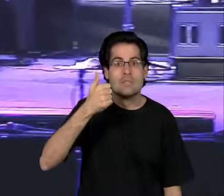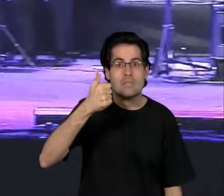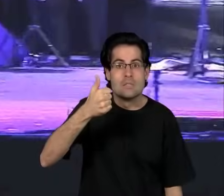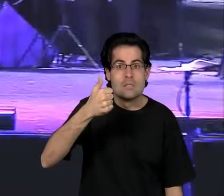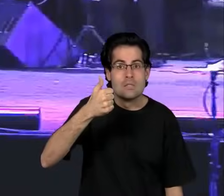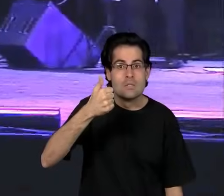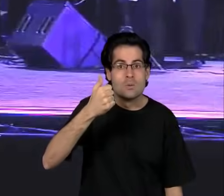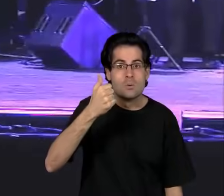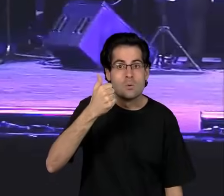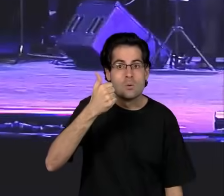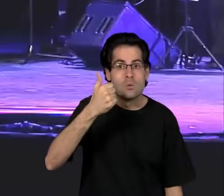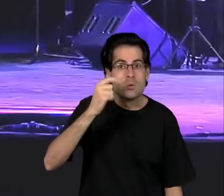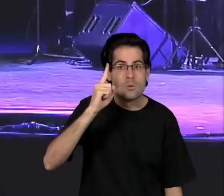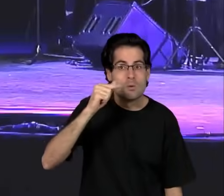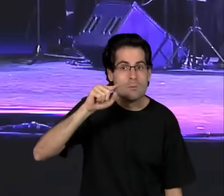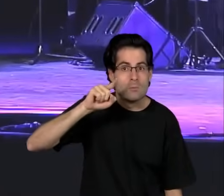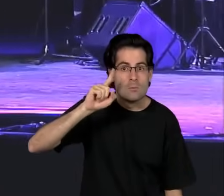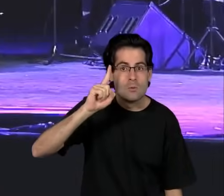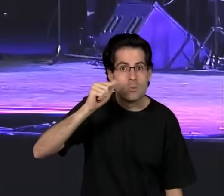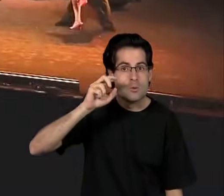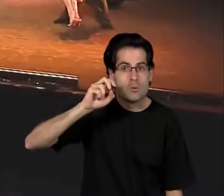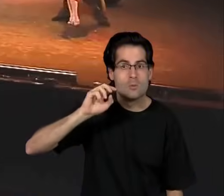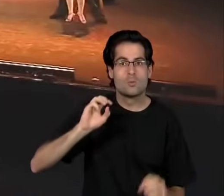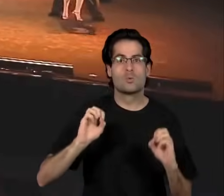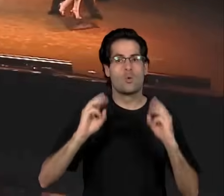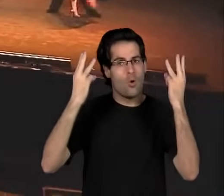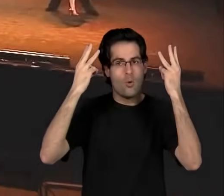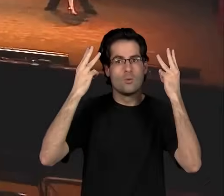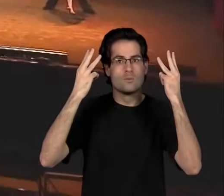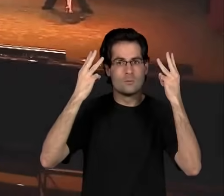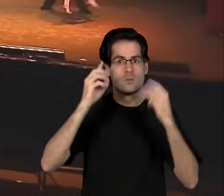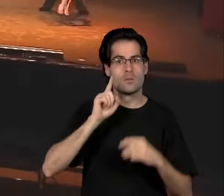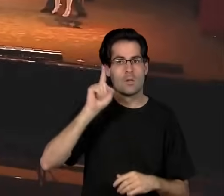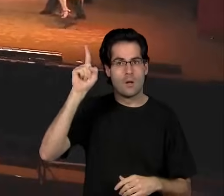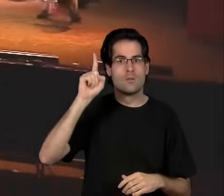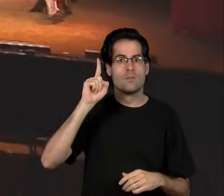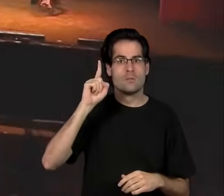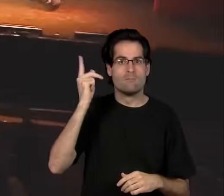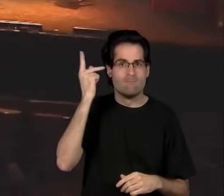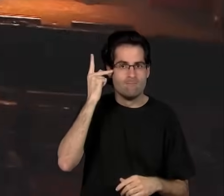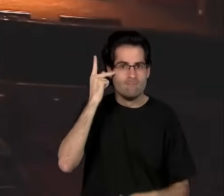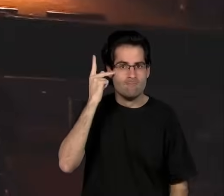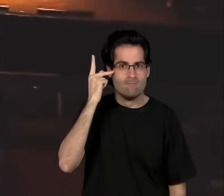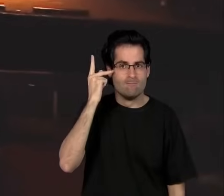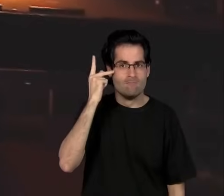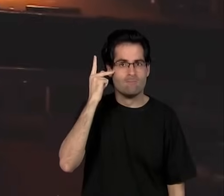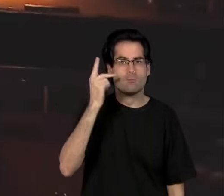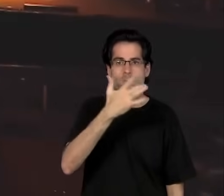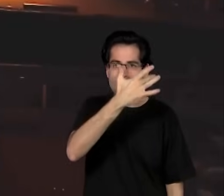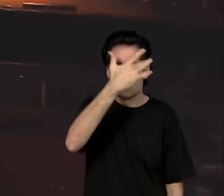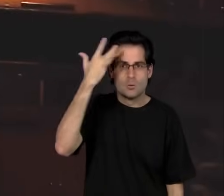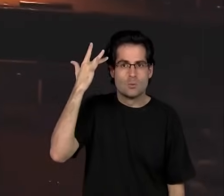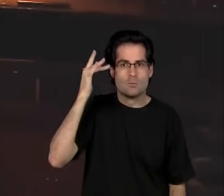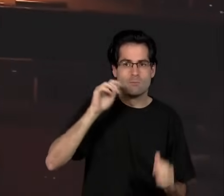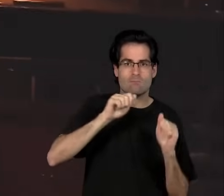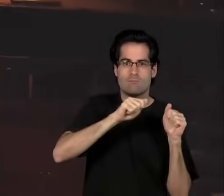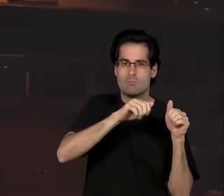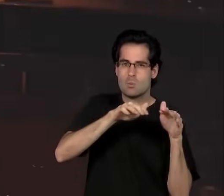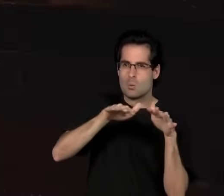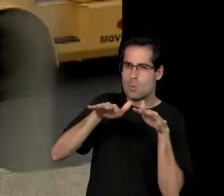175 apresentações no Palácio das Convenções do Anhembi, que foram vistas por mais de 1,5 milhão de